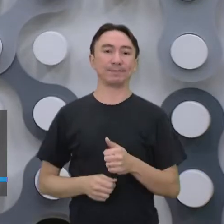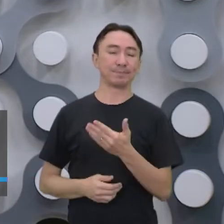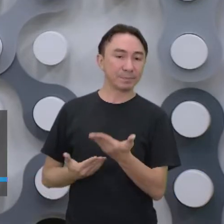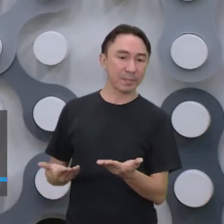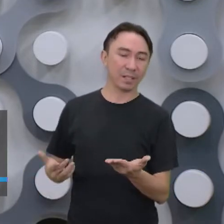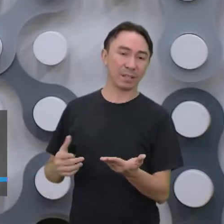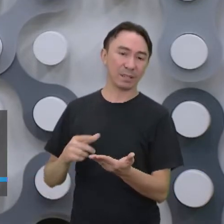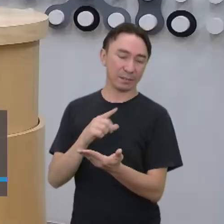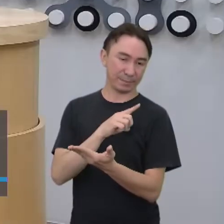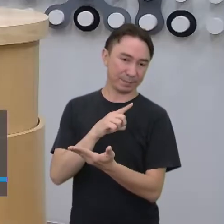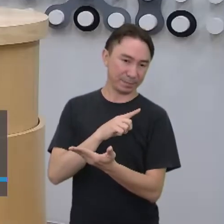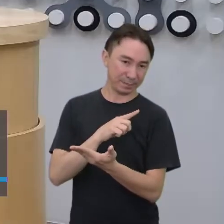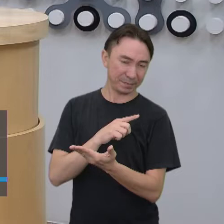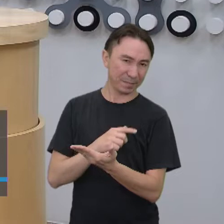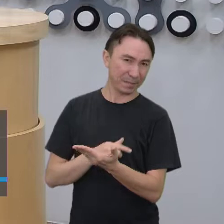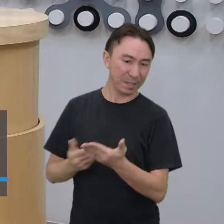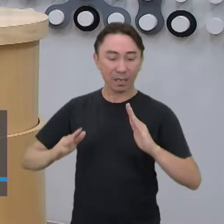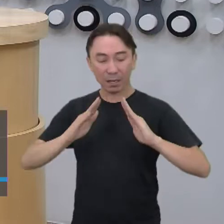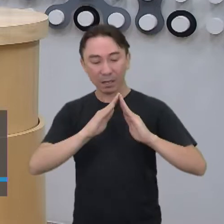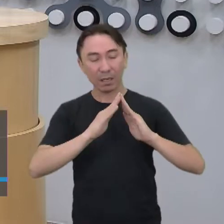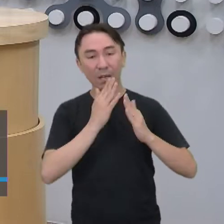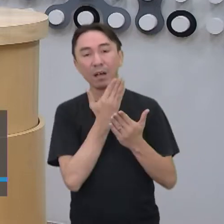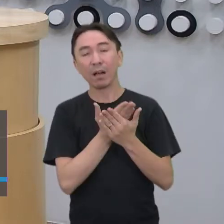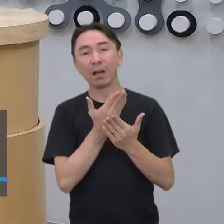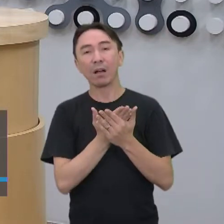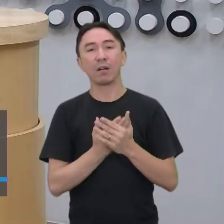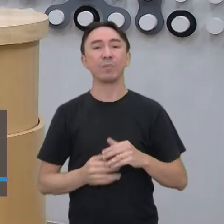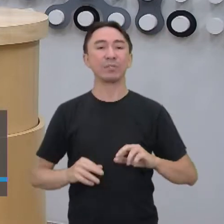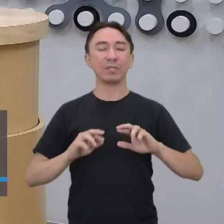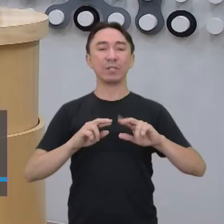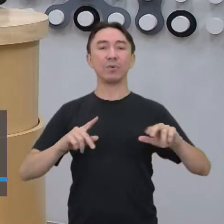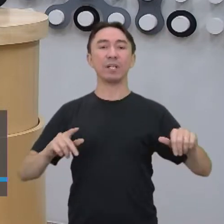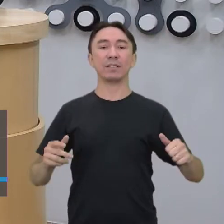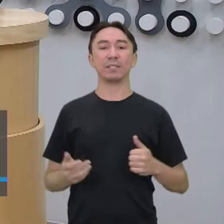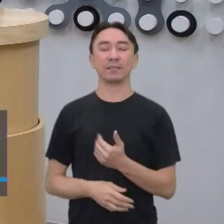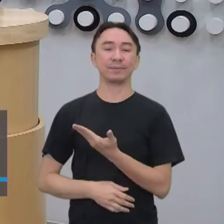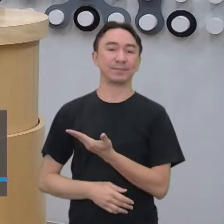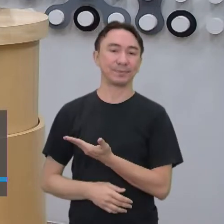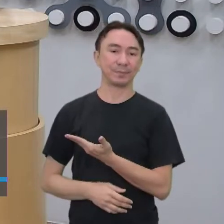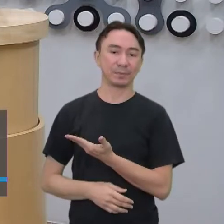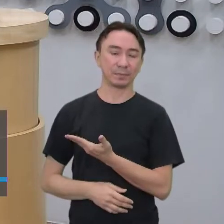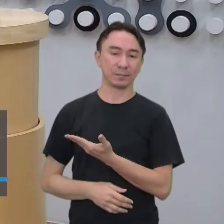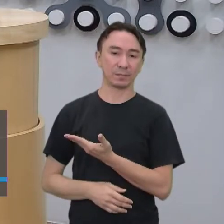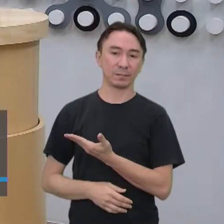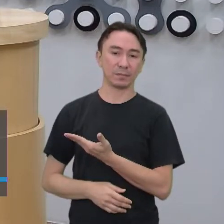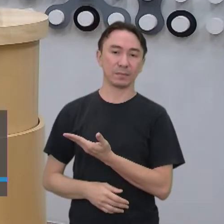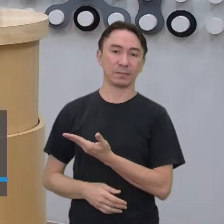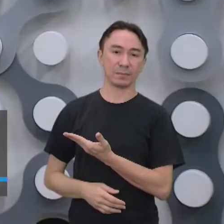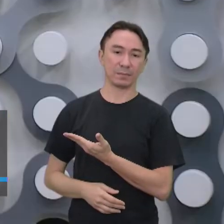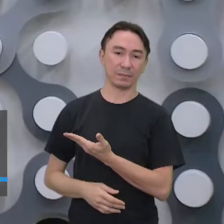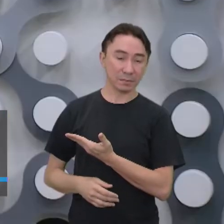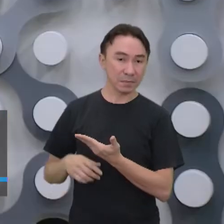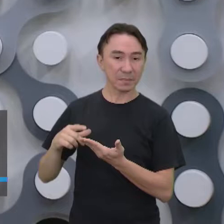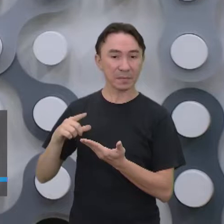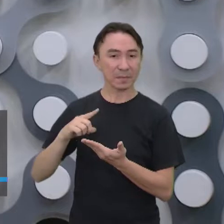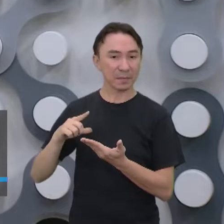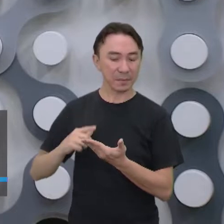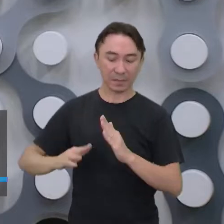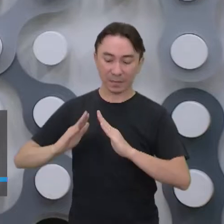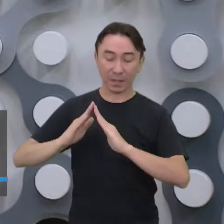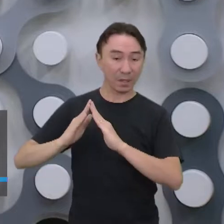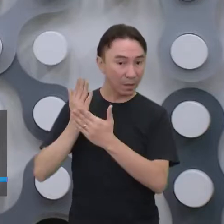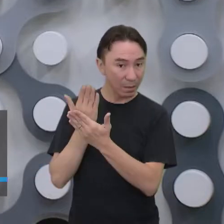maioria, na escola? Será que a escola tem influência em relação a isso? Exato. Será que hoje, então, a gente entendendo que a